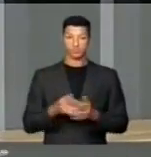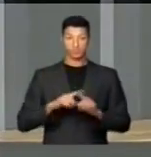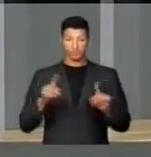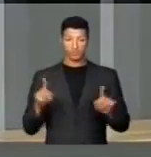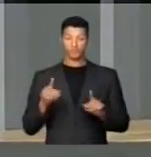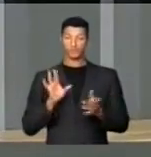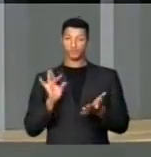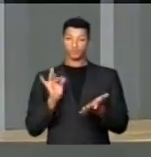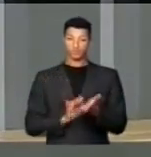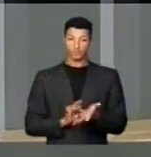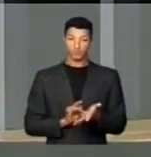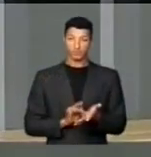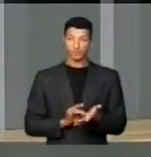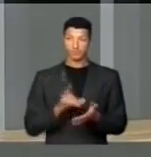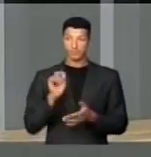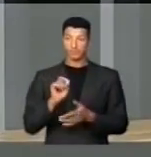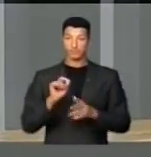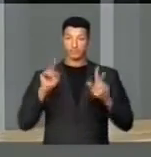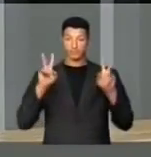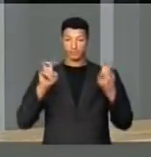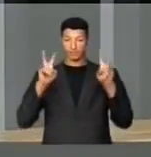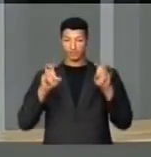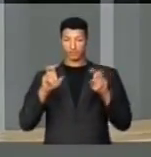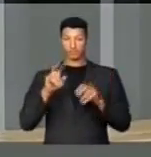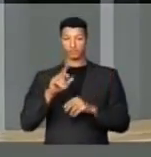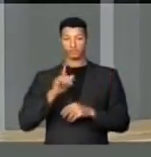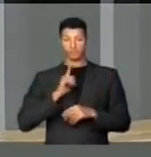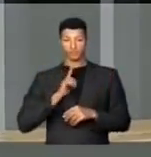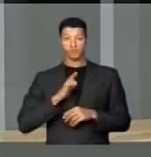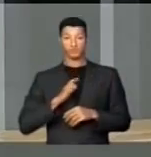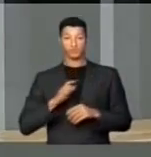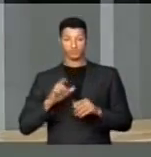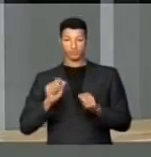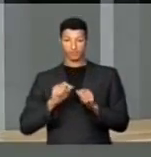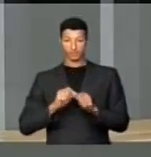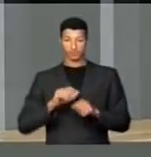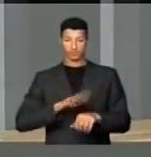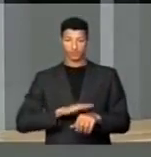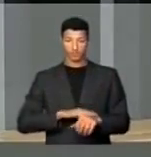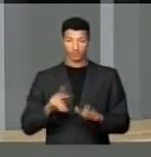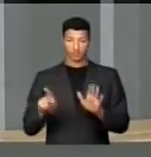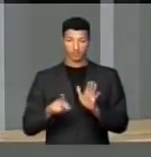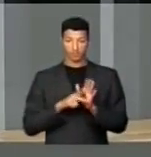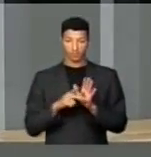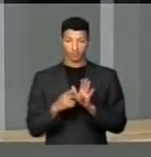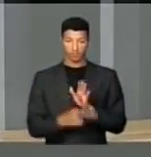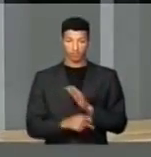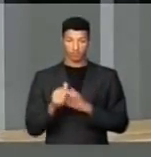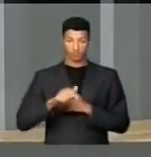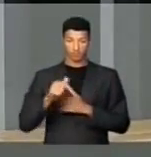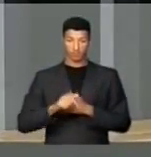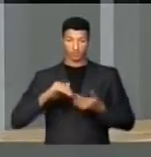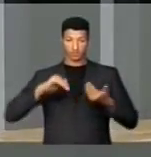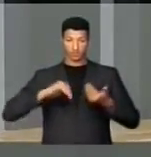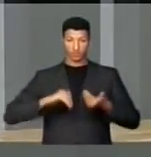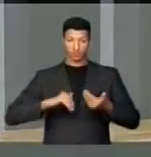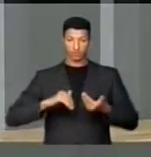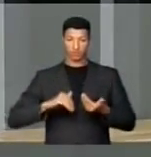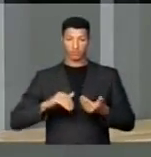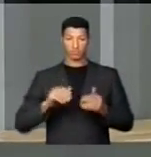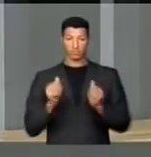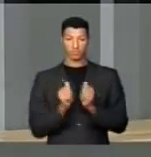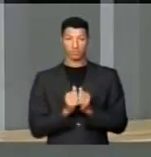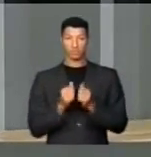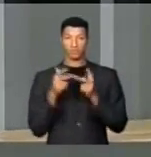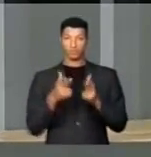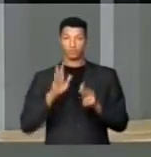mas obviamente que essa questão terá que ser abordada no momento próprio, aqui no Congresso Nacional, quando